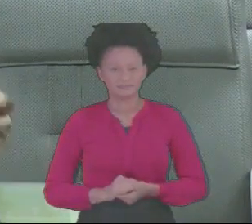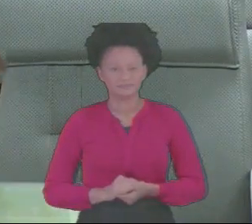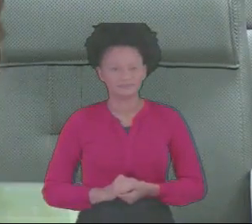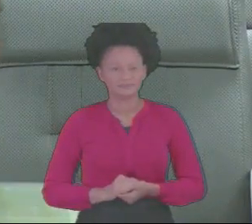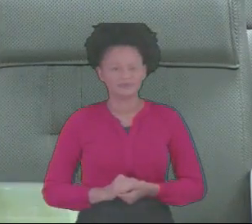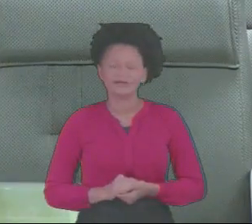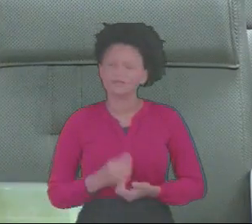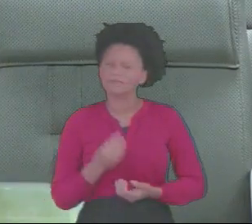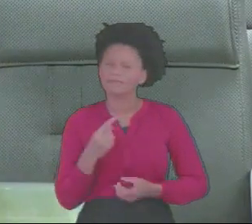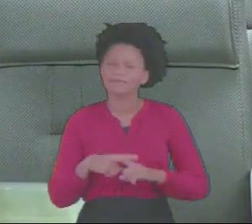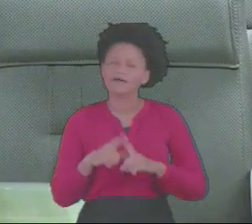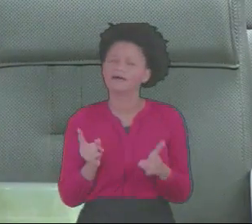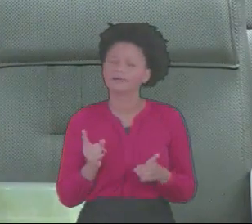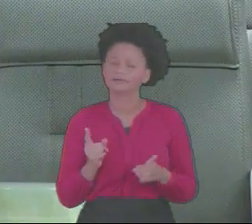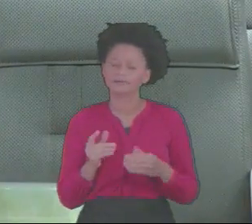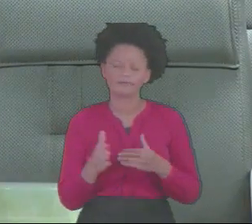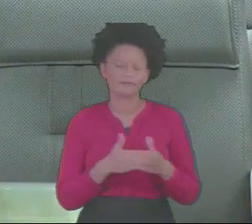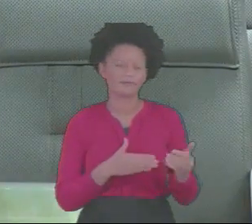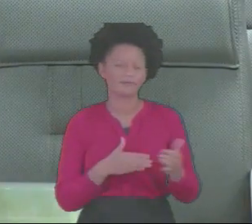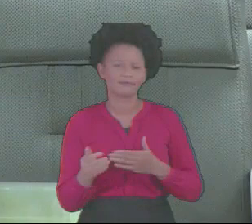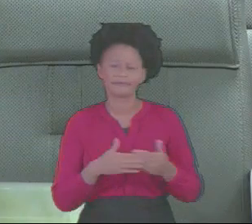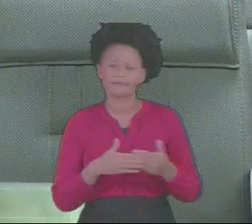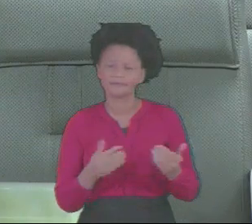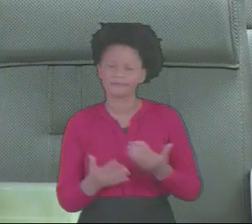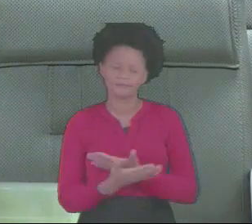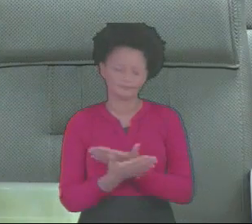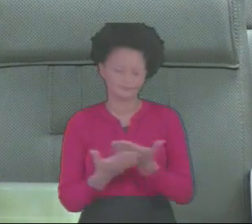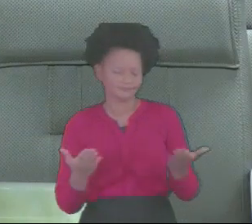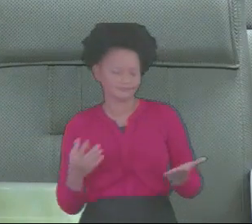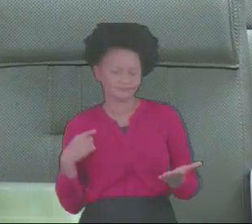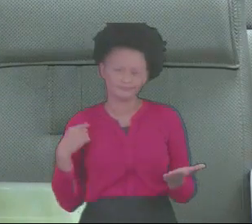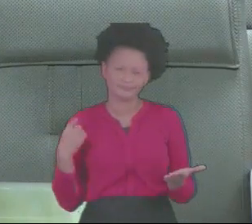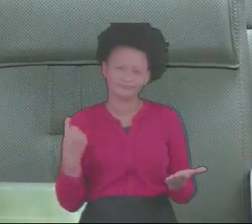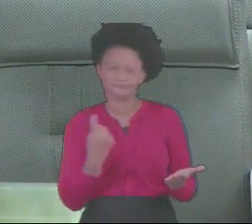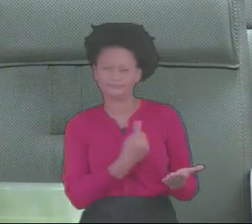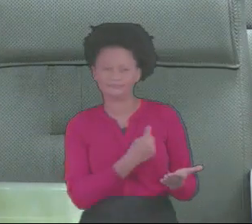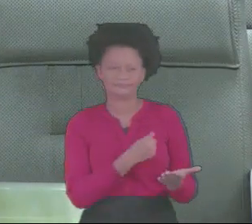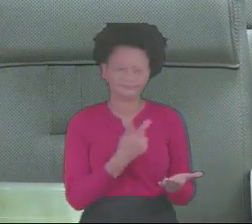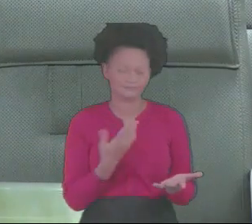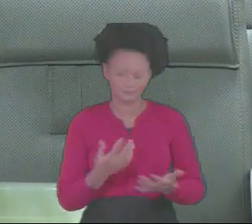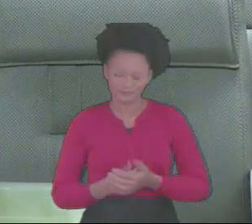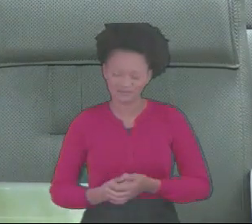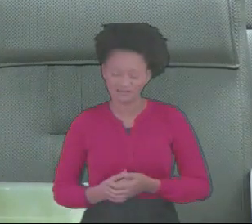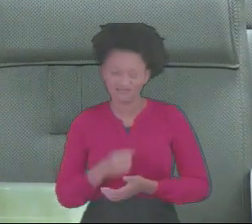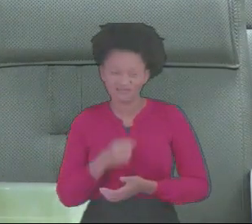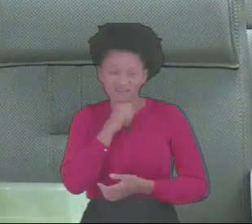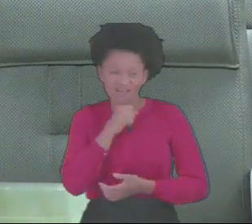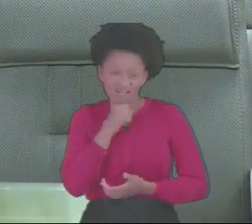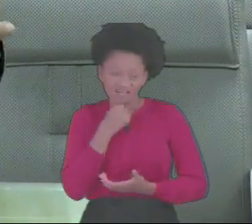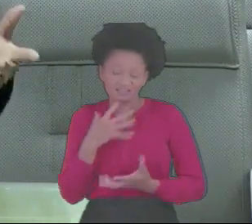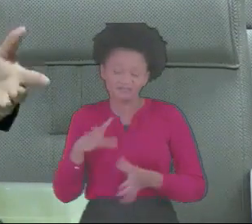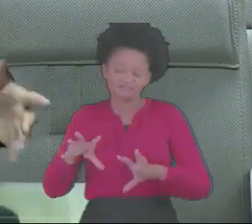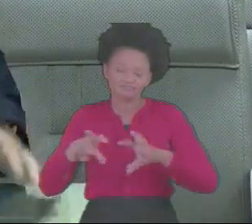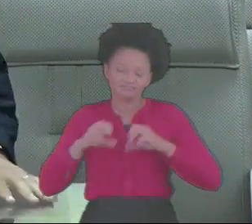é mas como qualquer um de nós a velhice chega a canseira